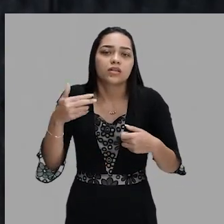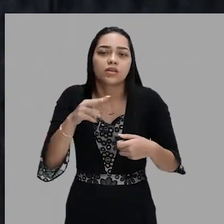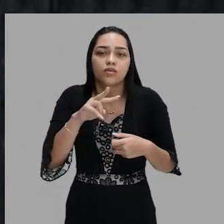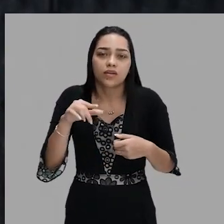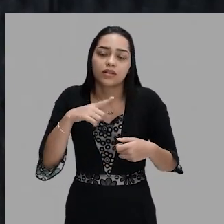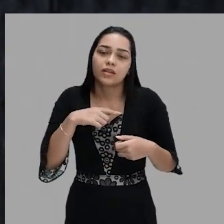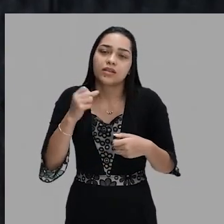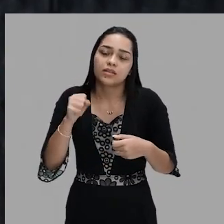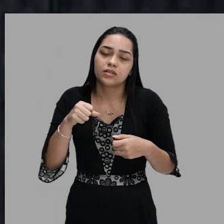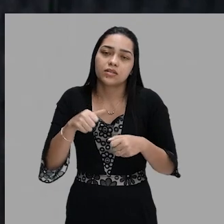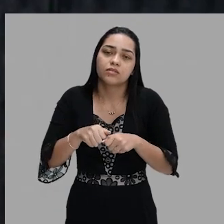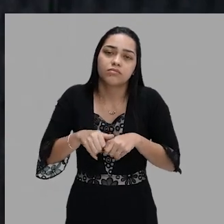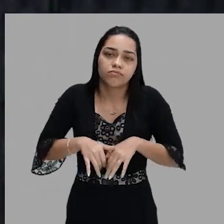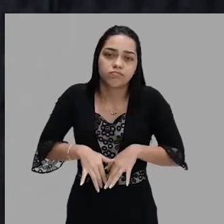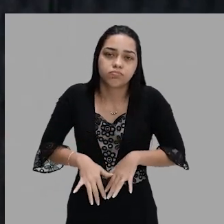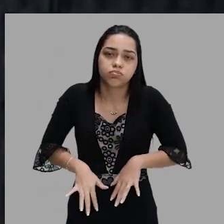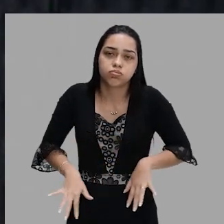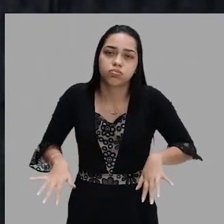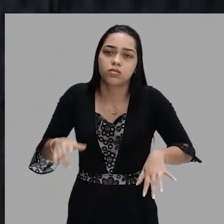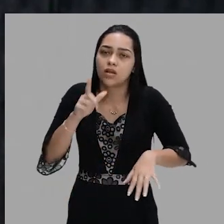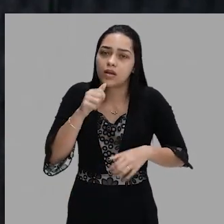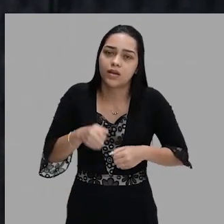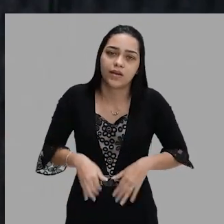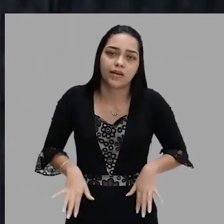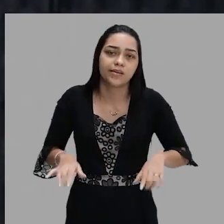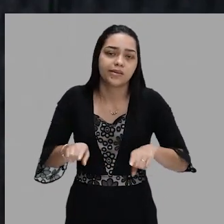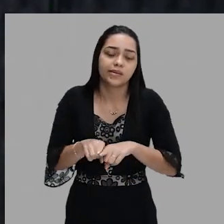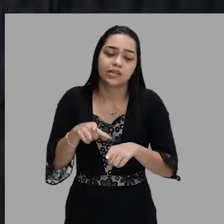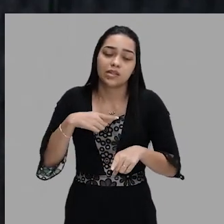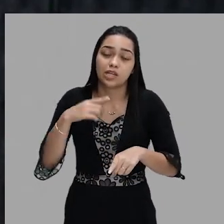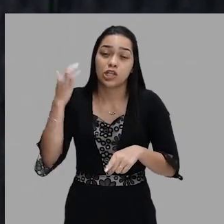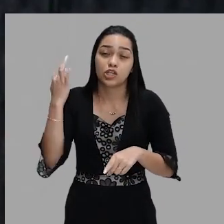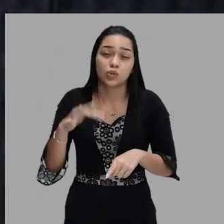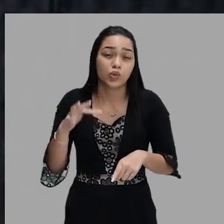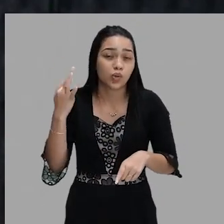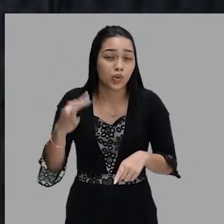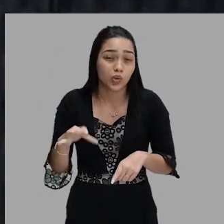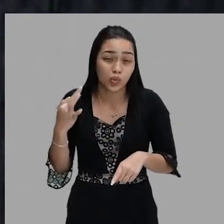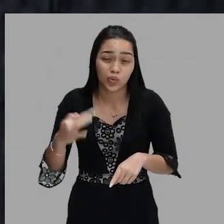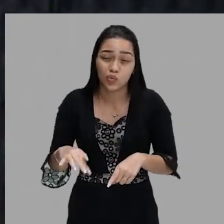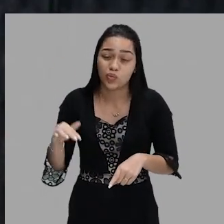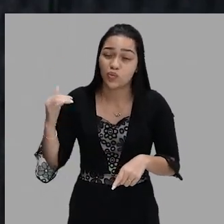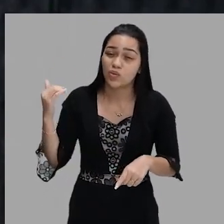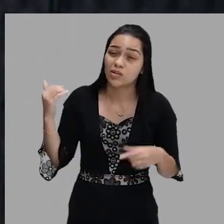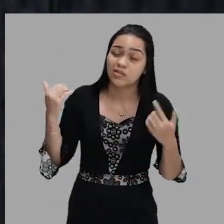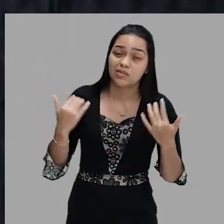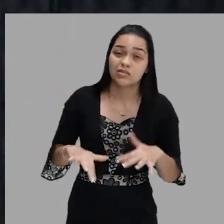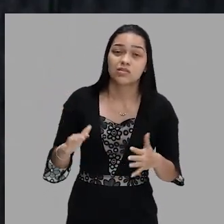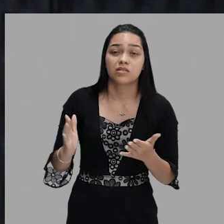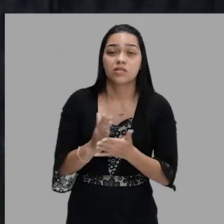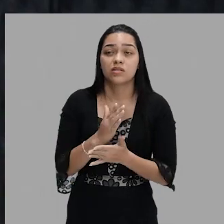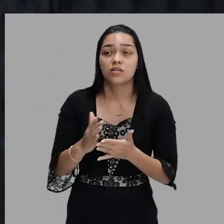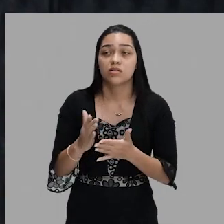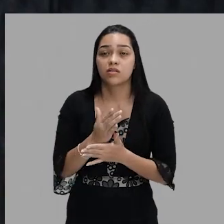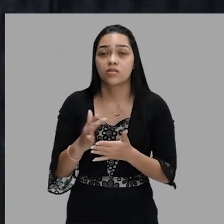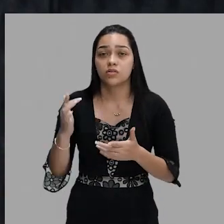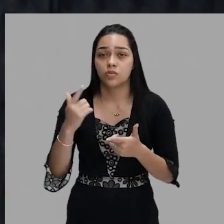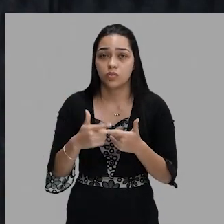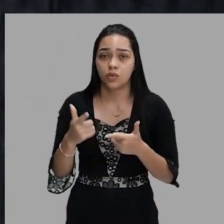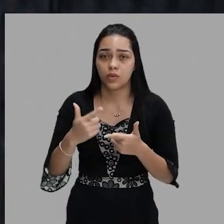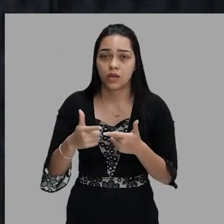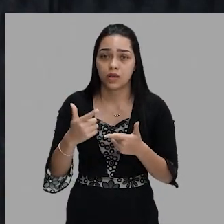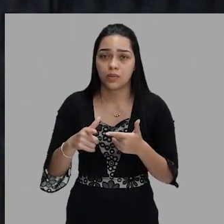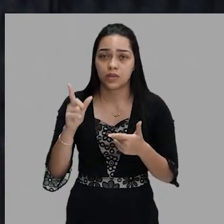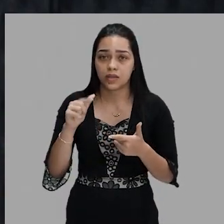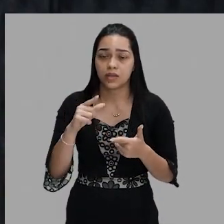vai ter ali incontinência urinária, vai ter dores crônicas, né? Então, esses são alguns dos problemas